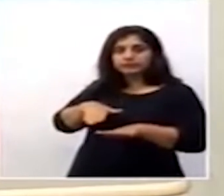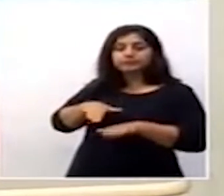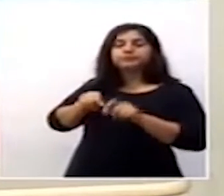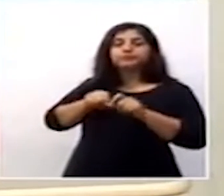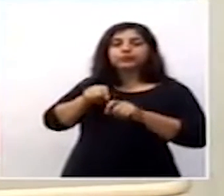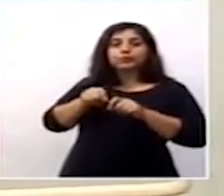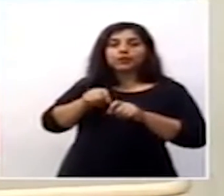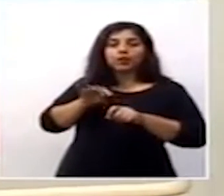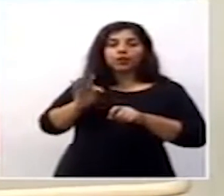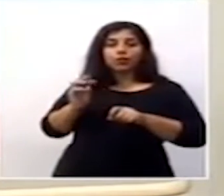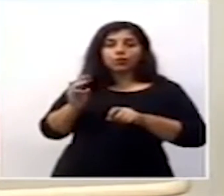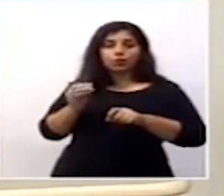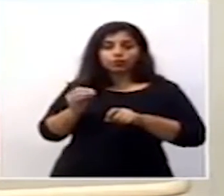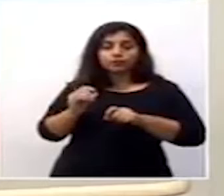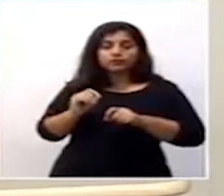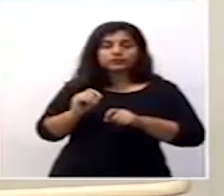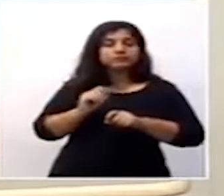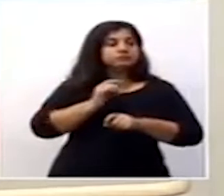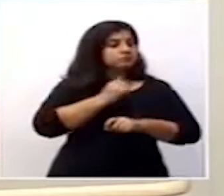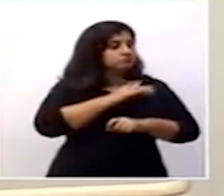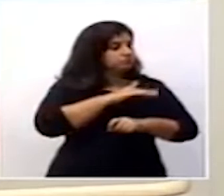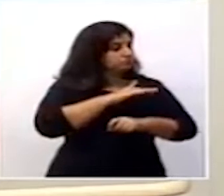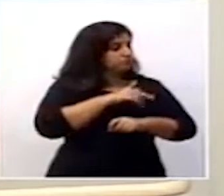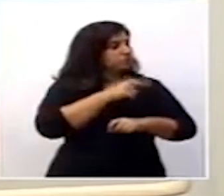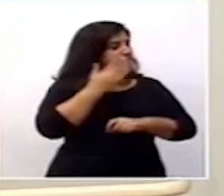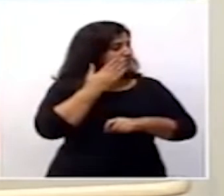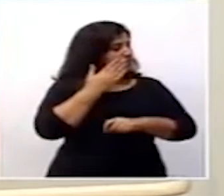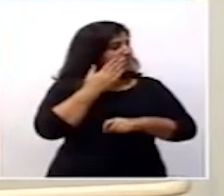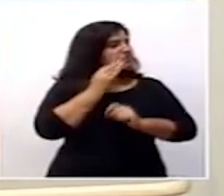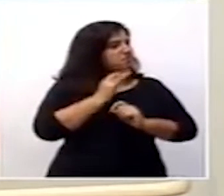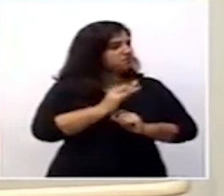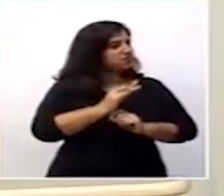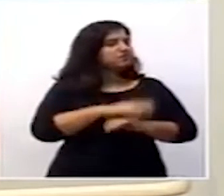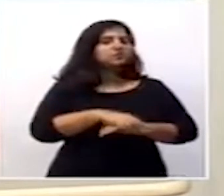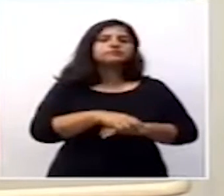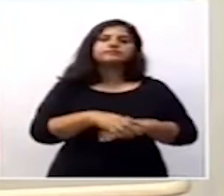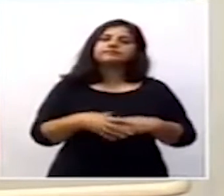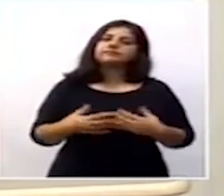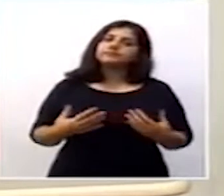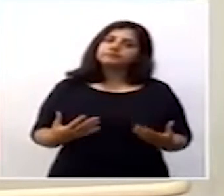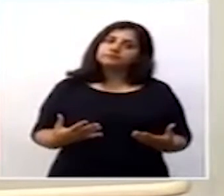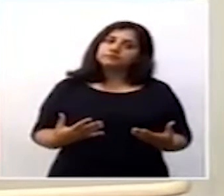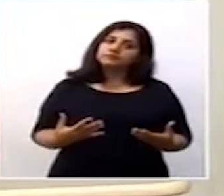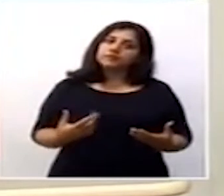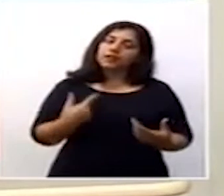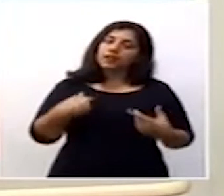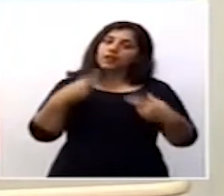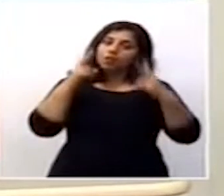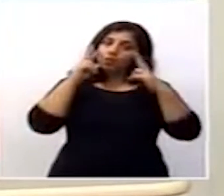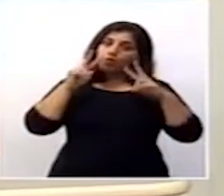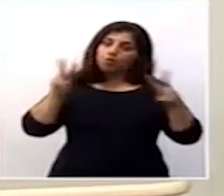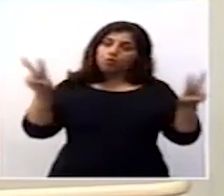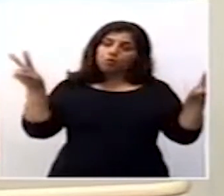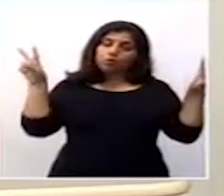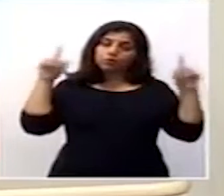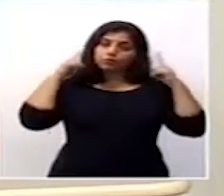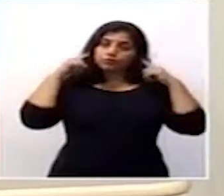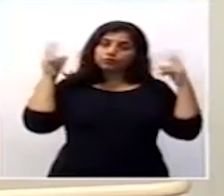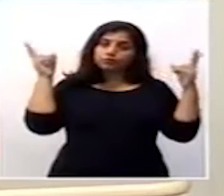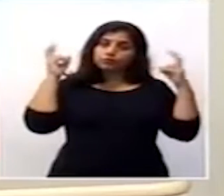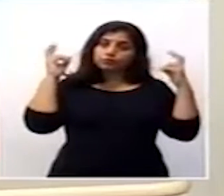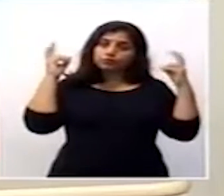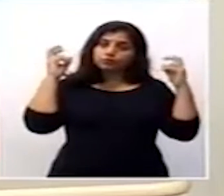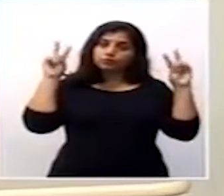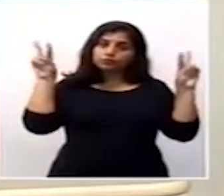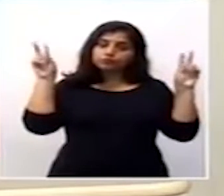Pegou o Tonho, falou assim: nossa, mas como você sabia? Ele falou assim: os meus olhos são os meus